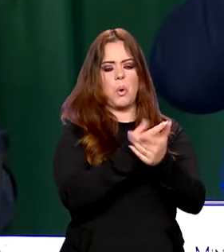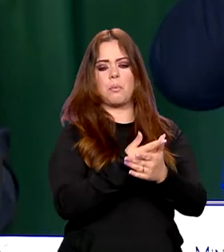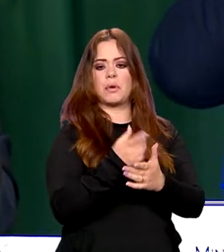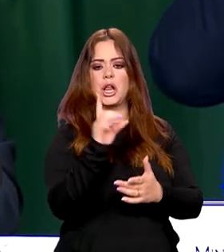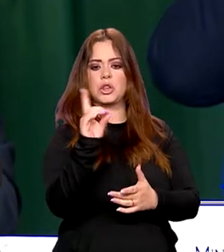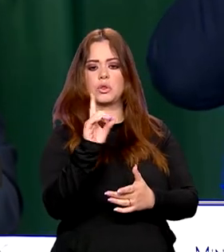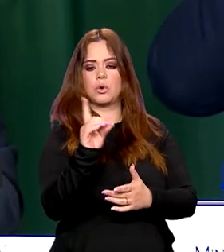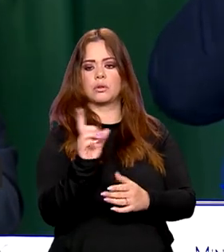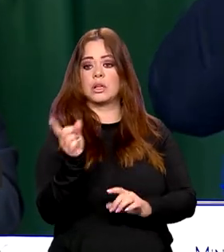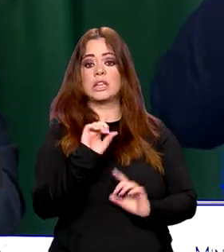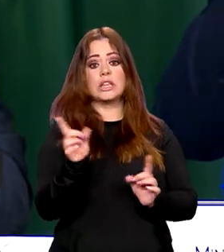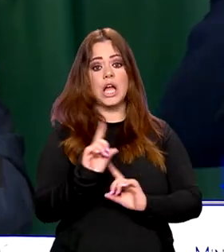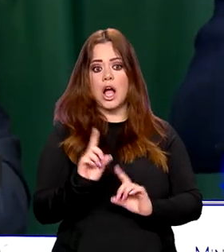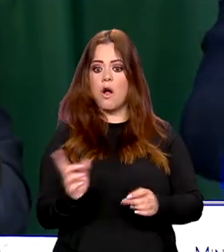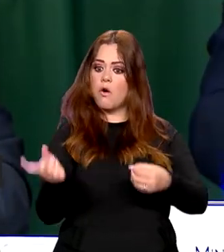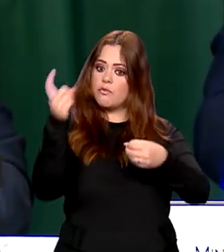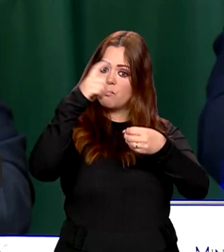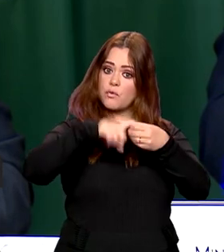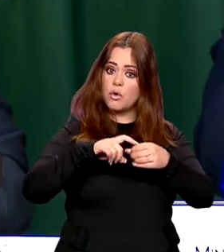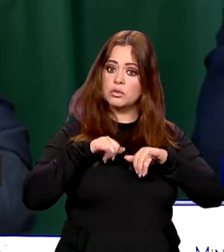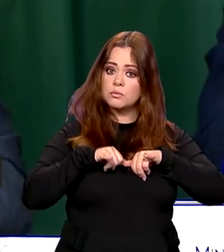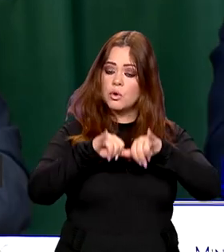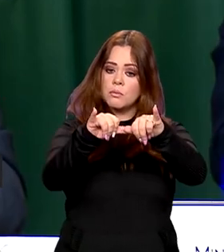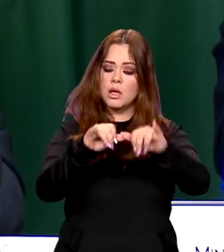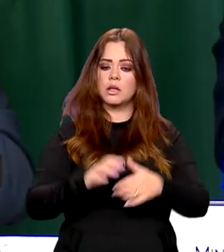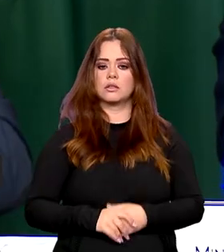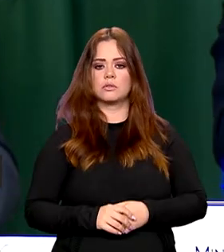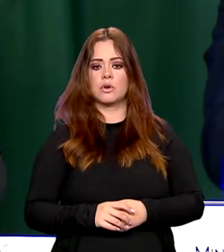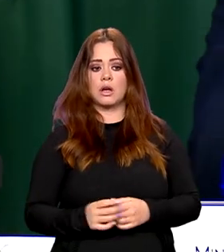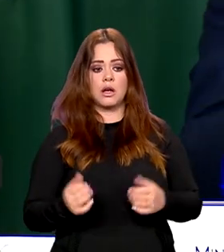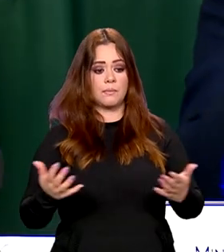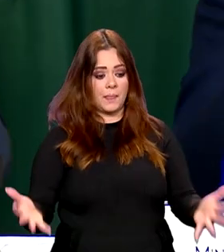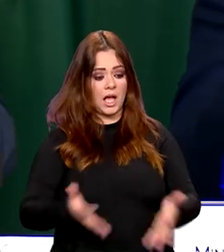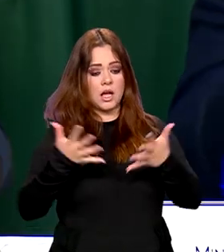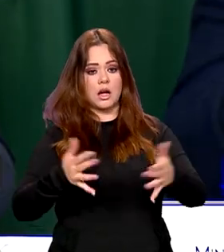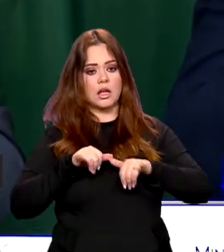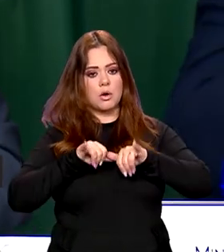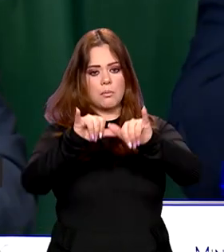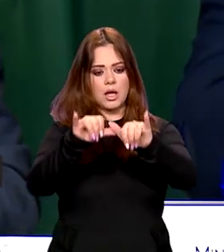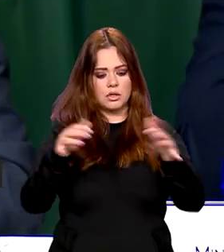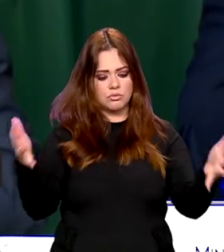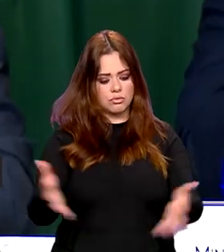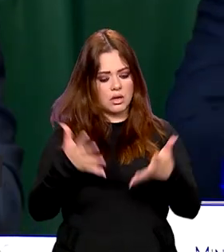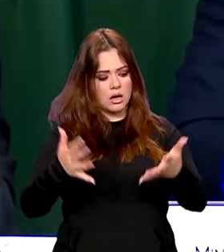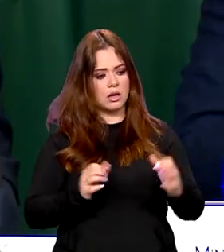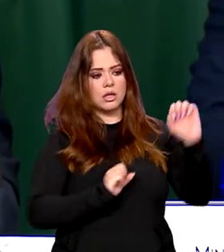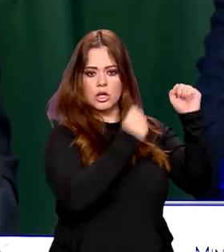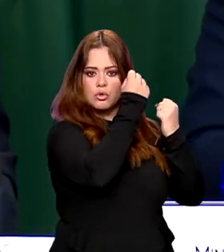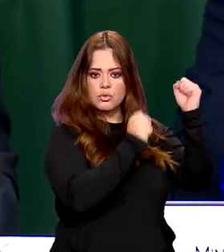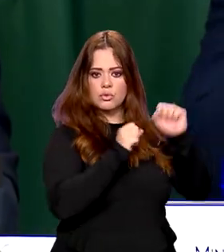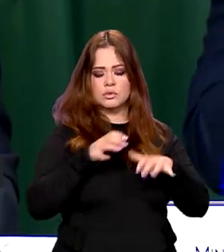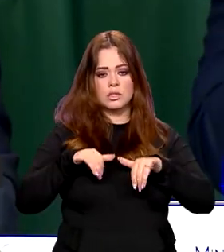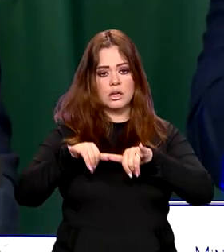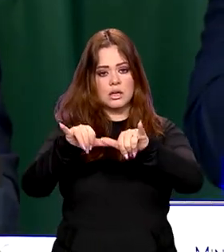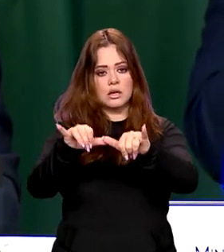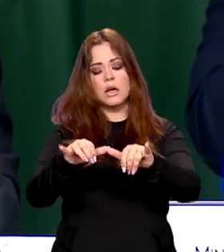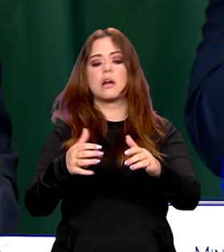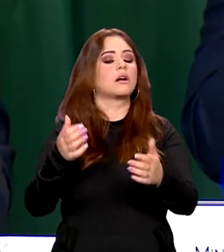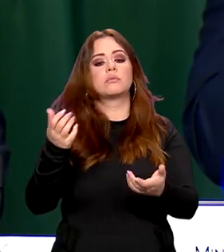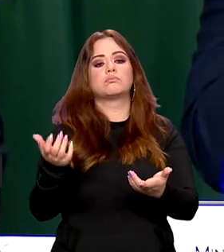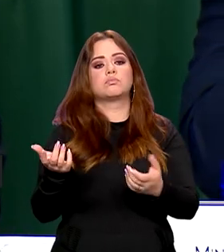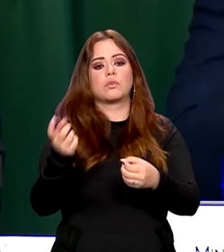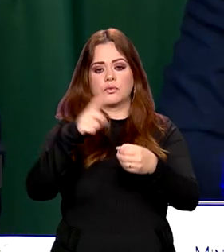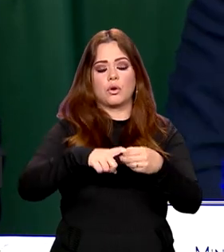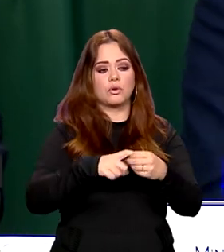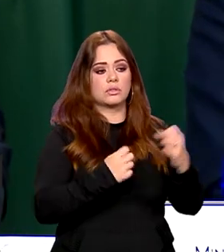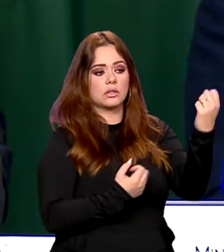vai voltar para o comércio. Quando ele volta para o comércio, ganha o comércio, ganha a indústria, ganha o emprego, ganha todo mundo.